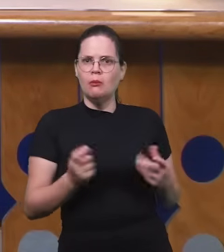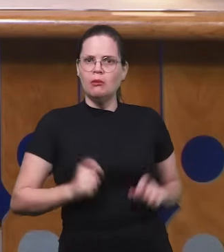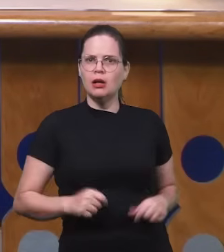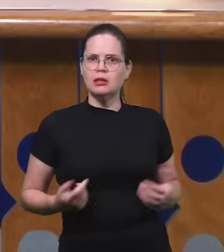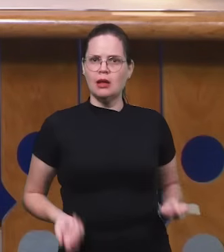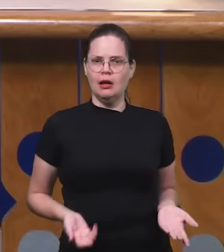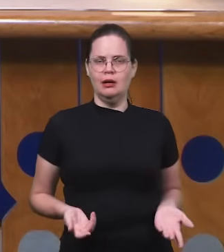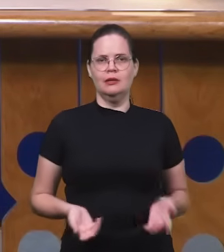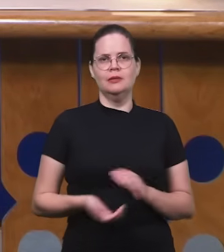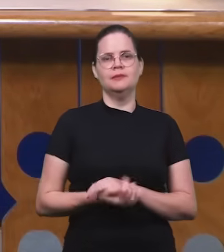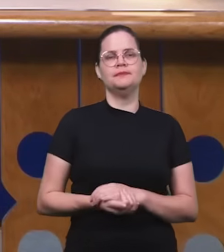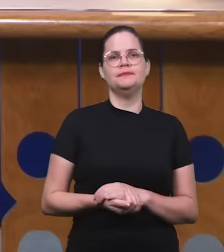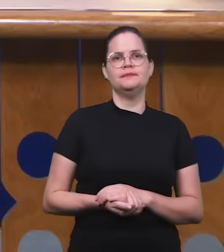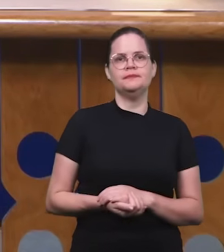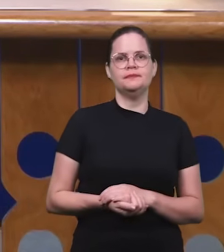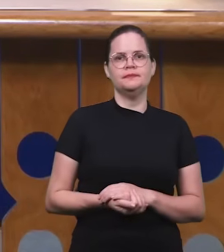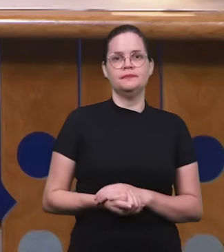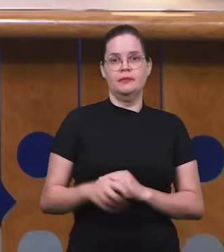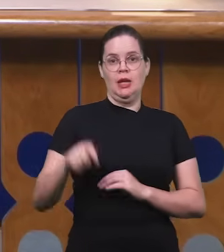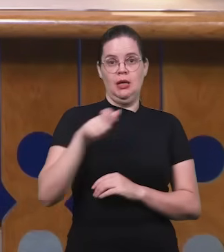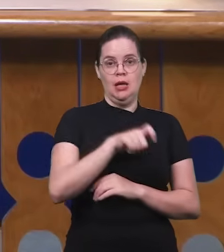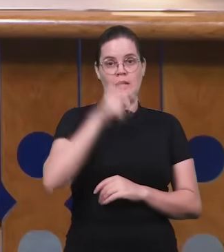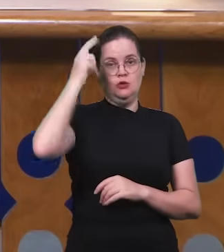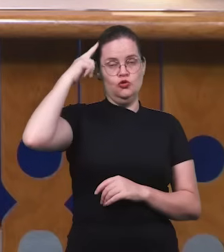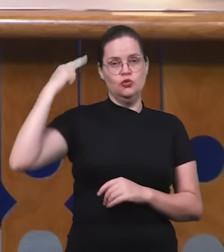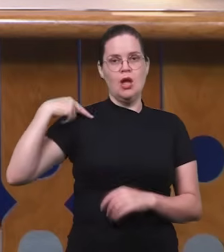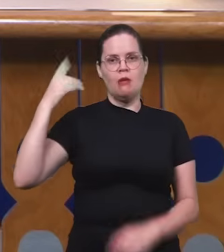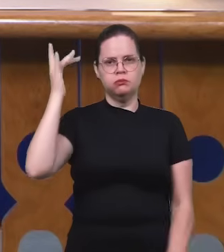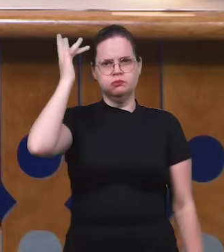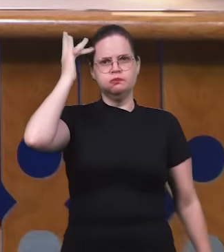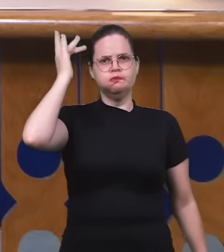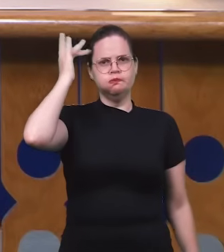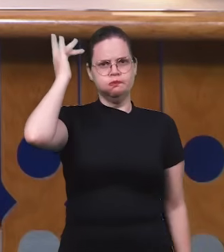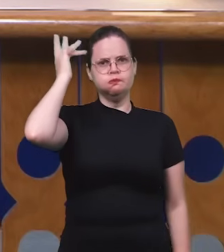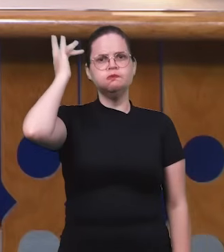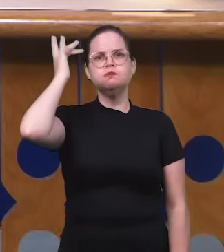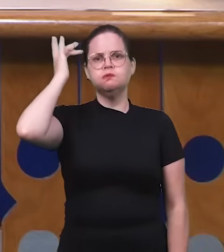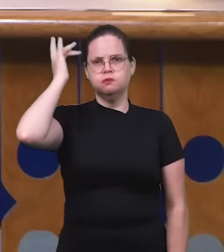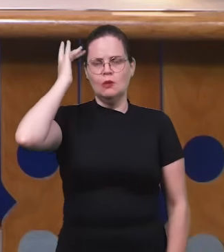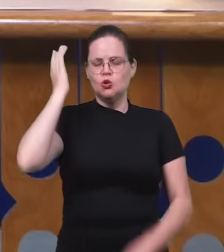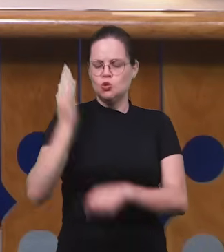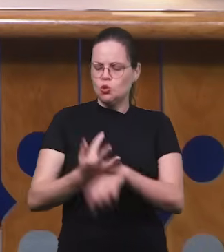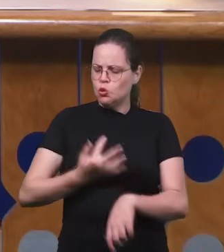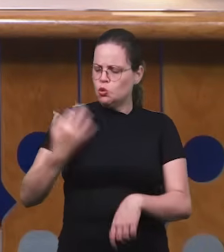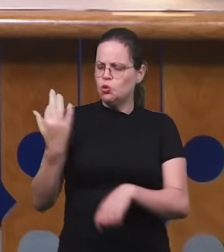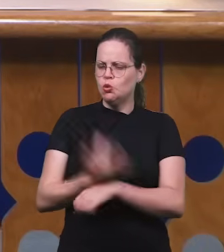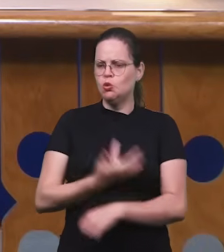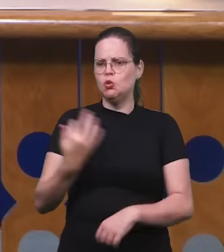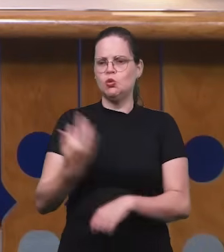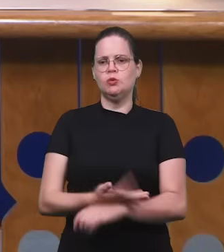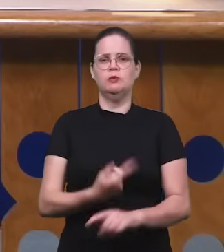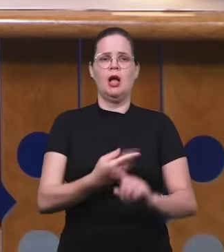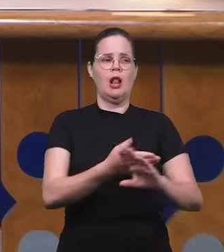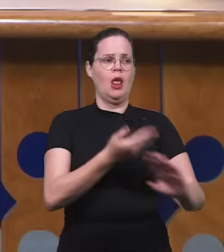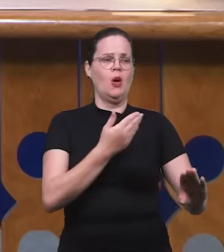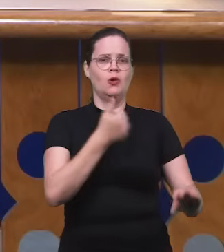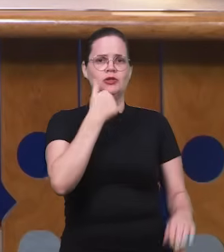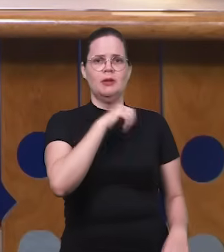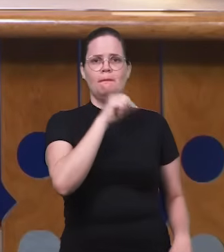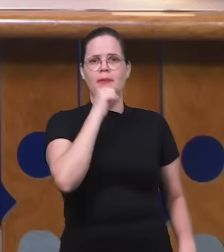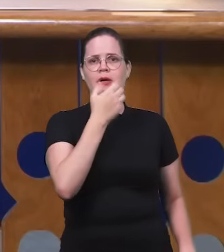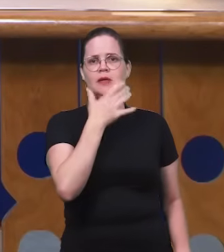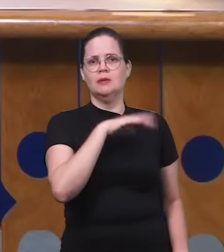E ali, pela sua maturidade, de suportar a prova, longe do pai, longe da sua